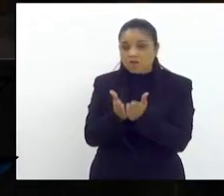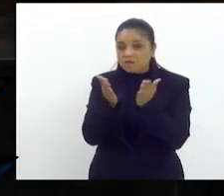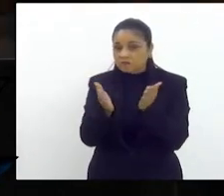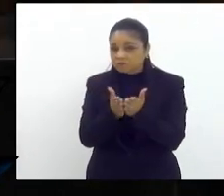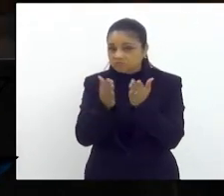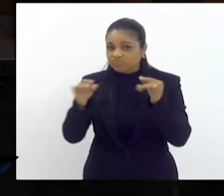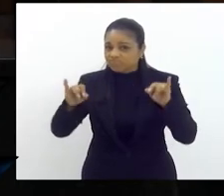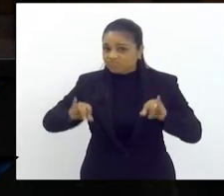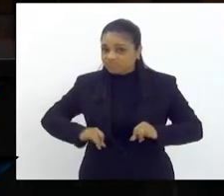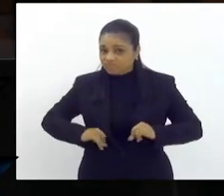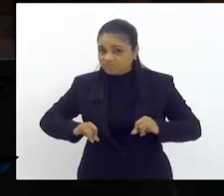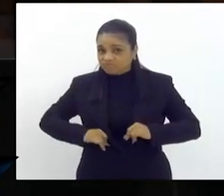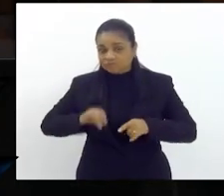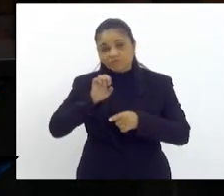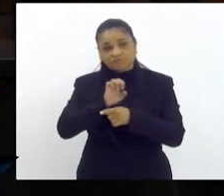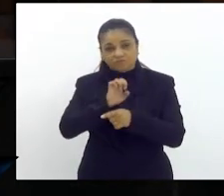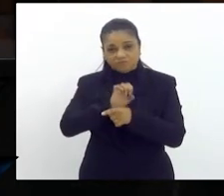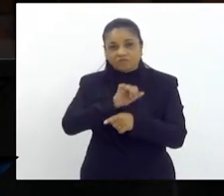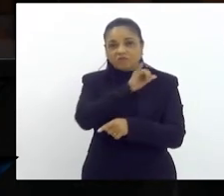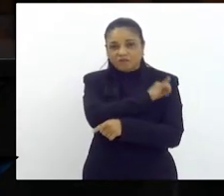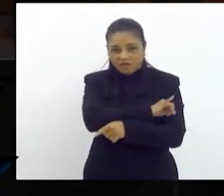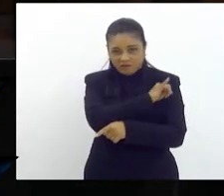nesse estado